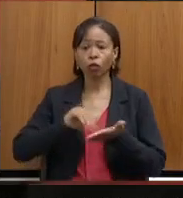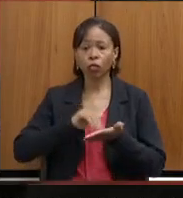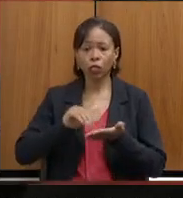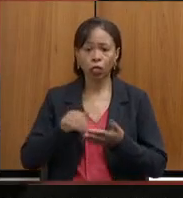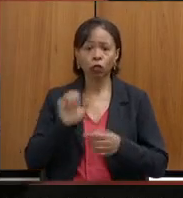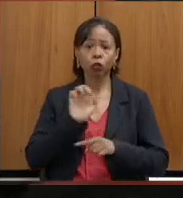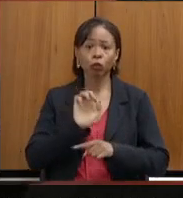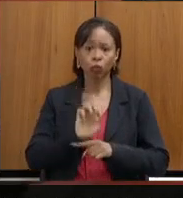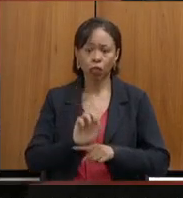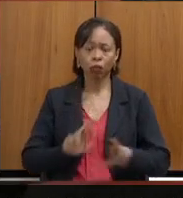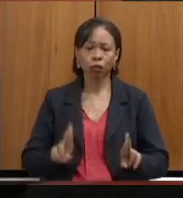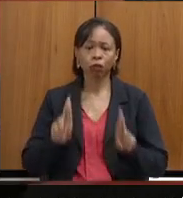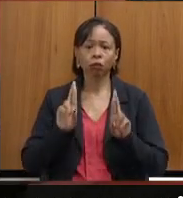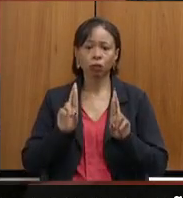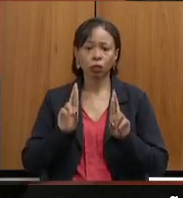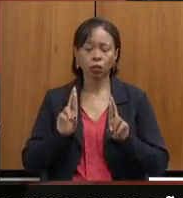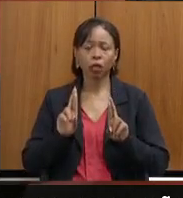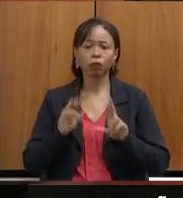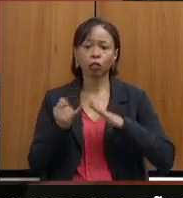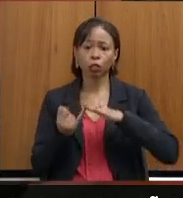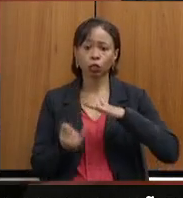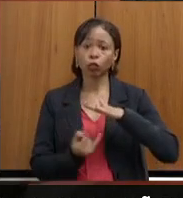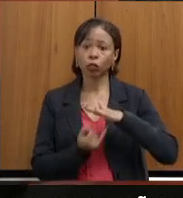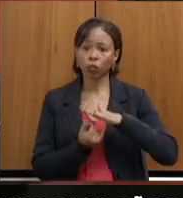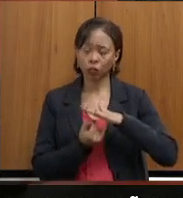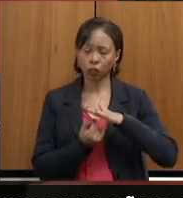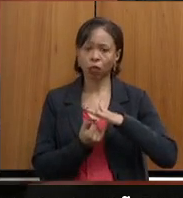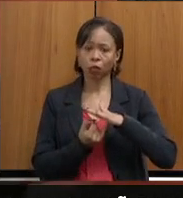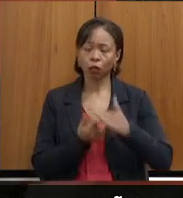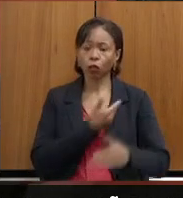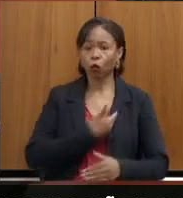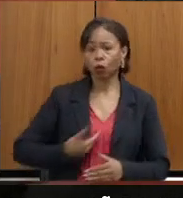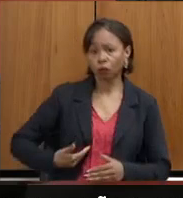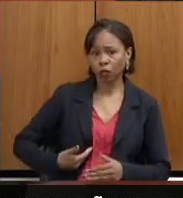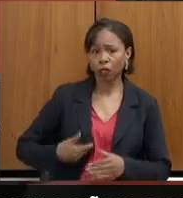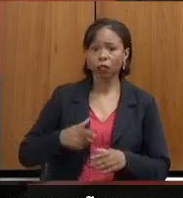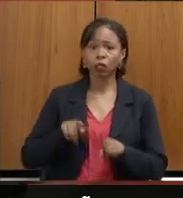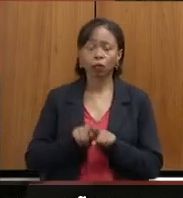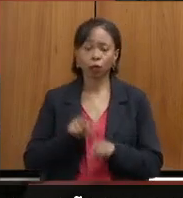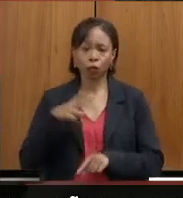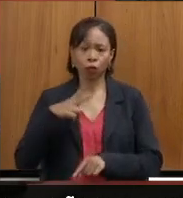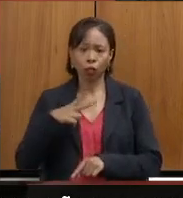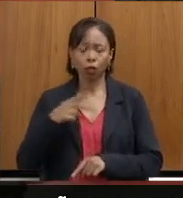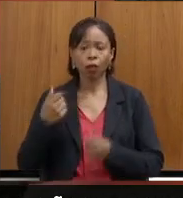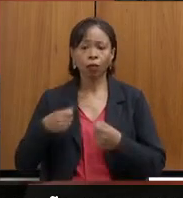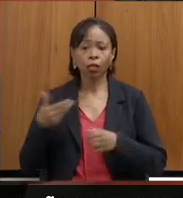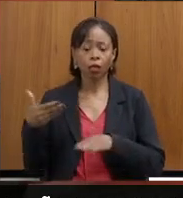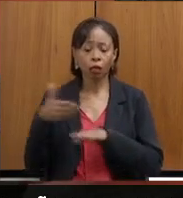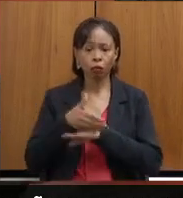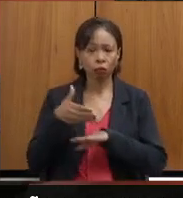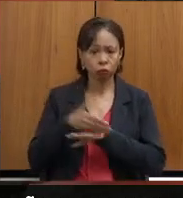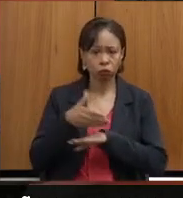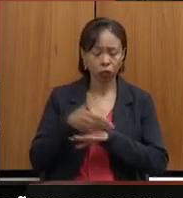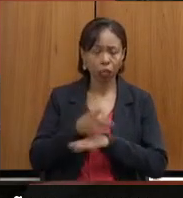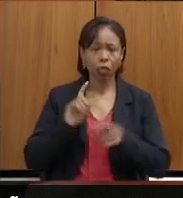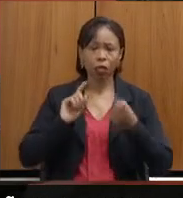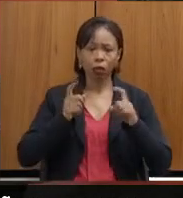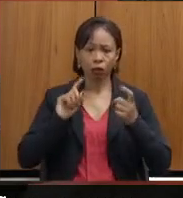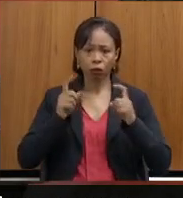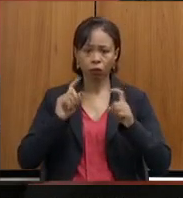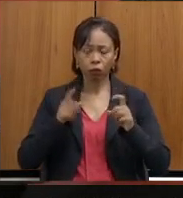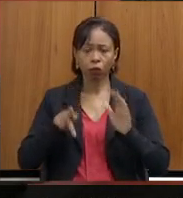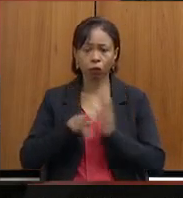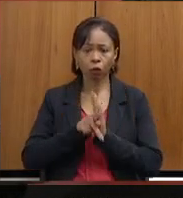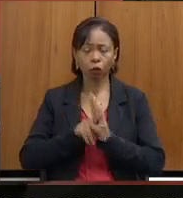de estado e dirigentes de entidades da administração direta e indireta devem comparecer semestralmente a reuniões das comissões